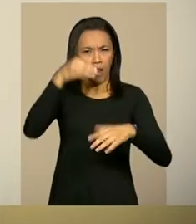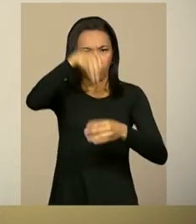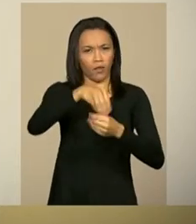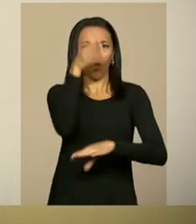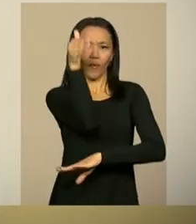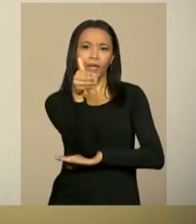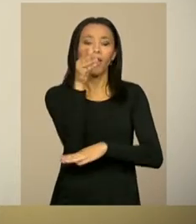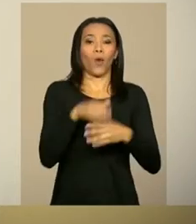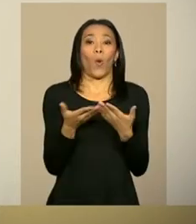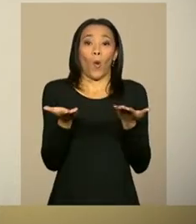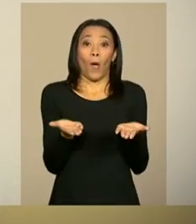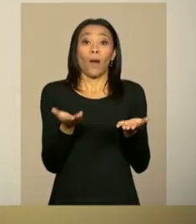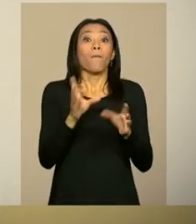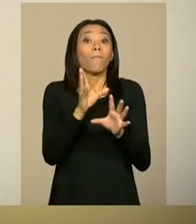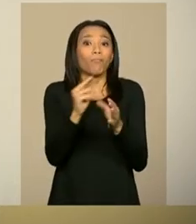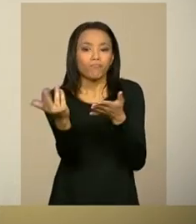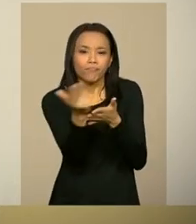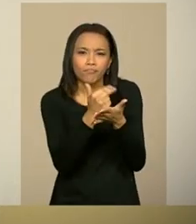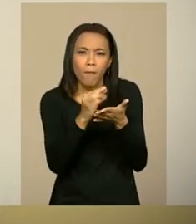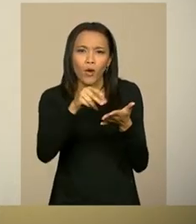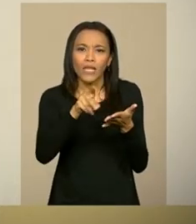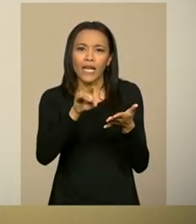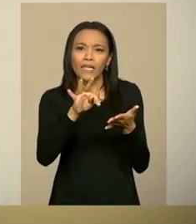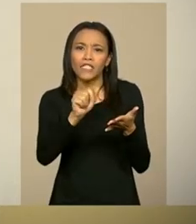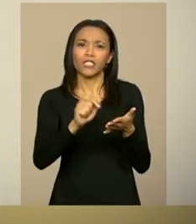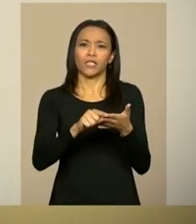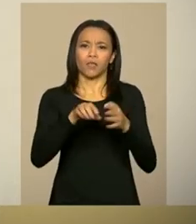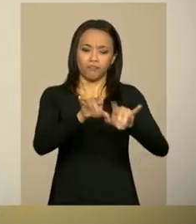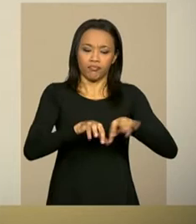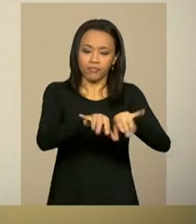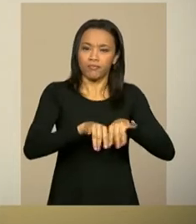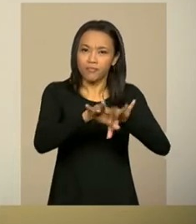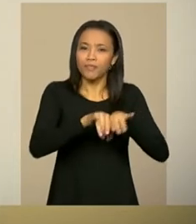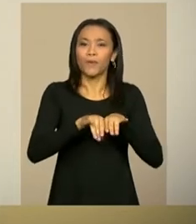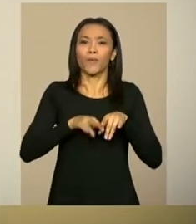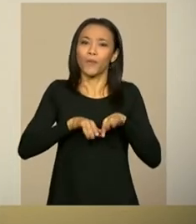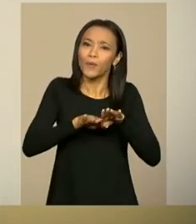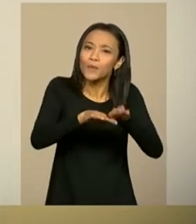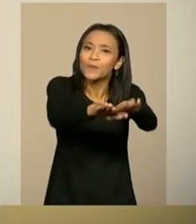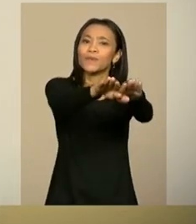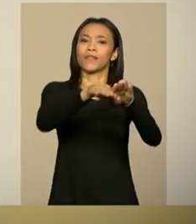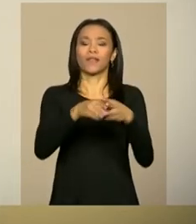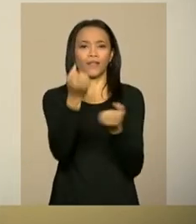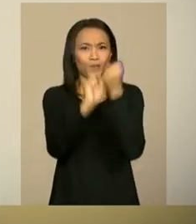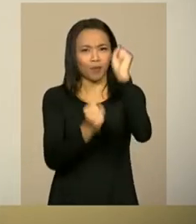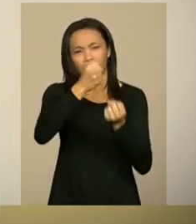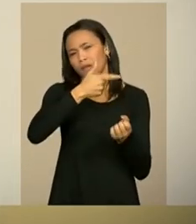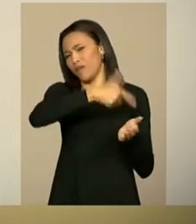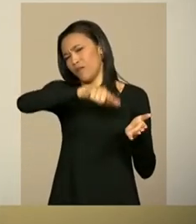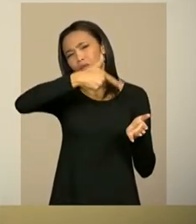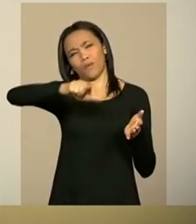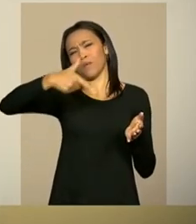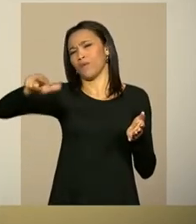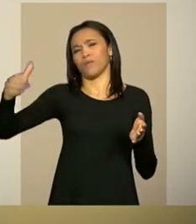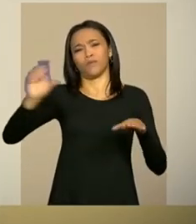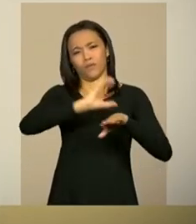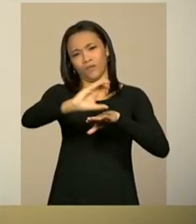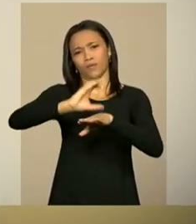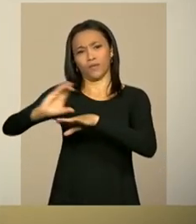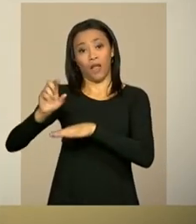balconista modelista operador de caixa costureira industrial e muitas outras opções